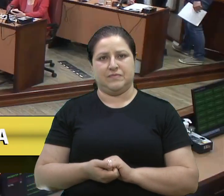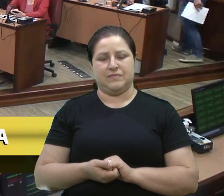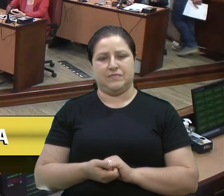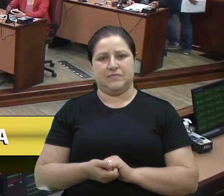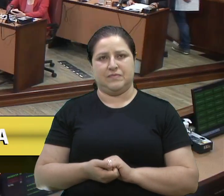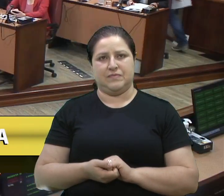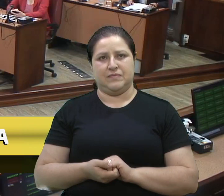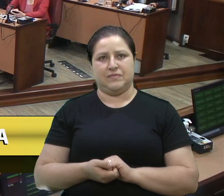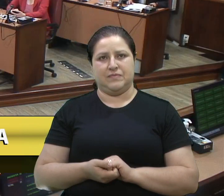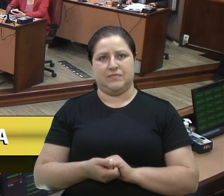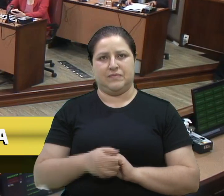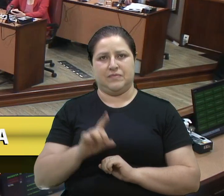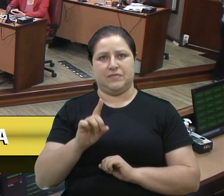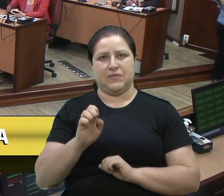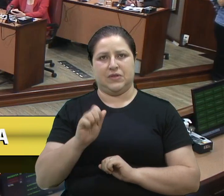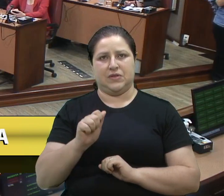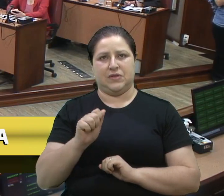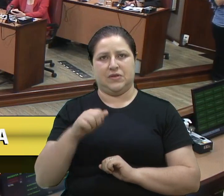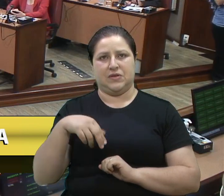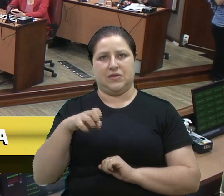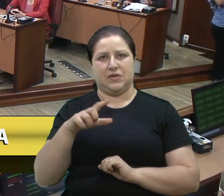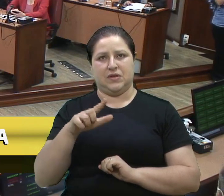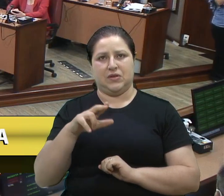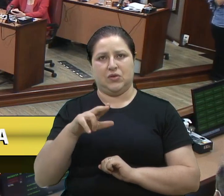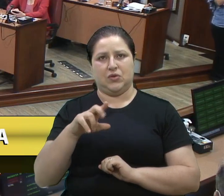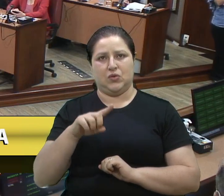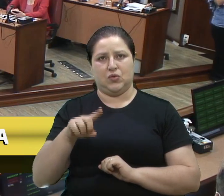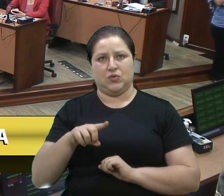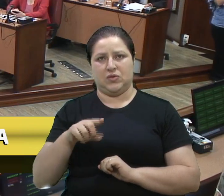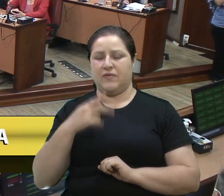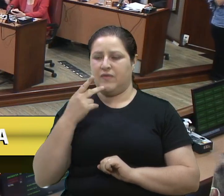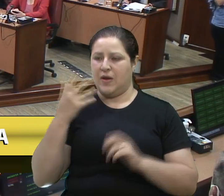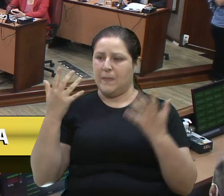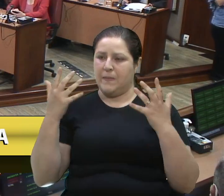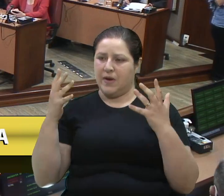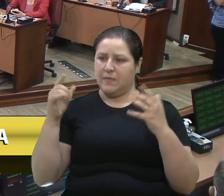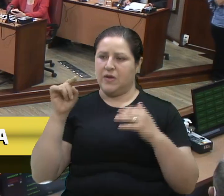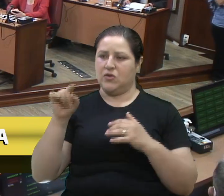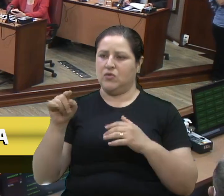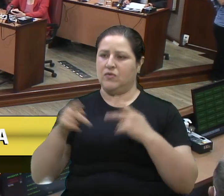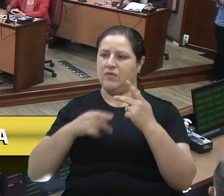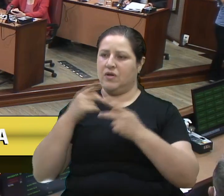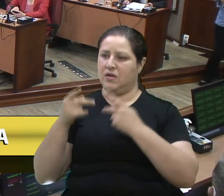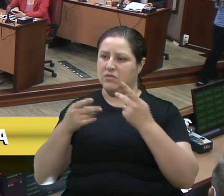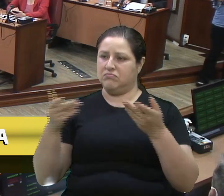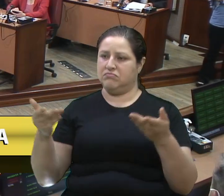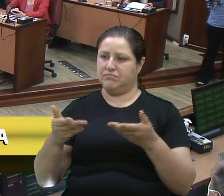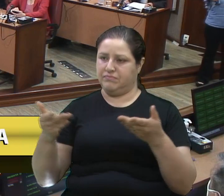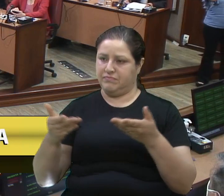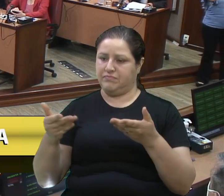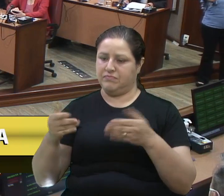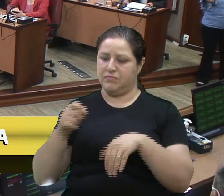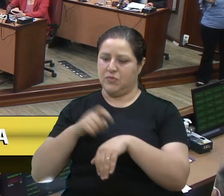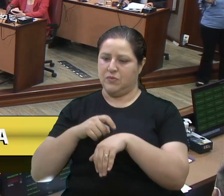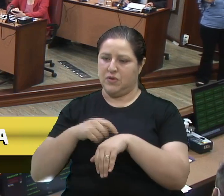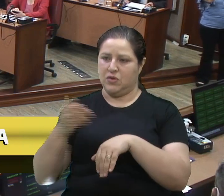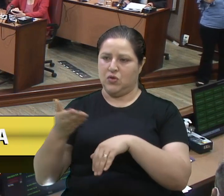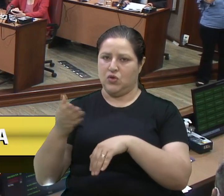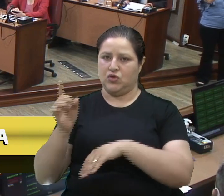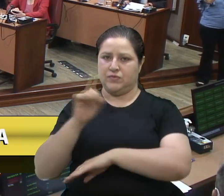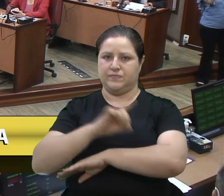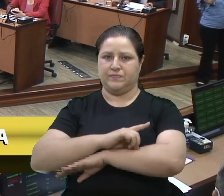Vereador Scalco, gostaria de lhe parabenizar pelas colocações feitas agora no dia de